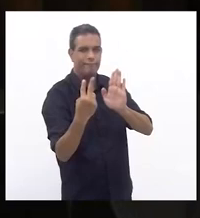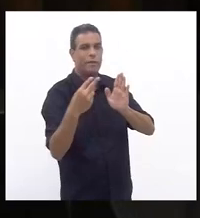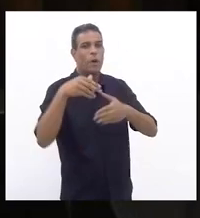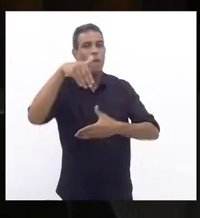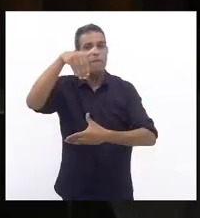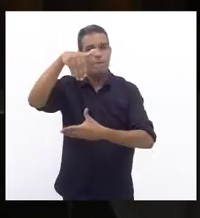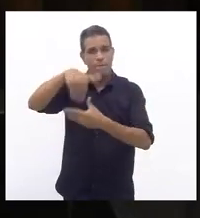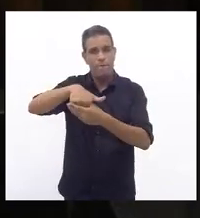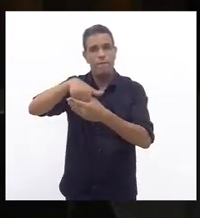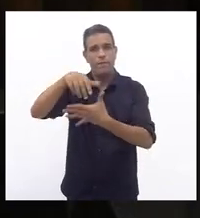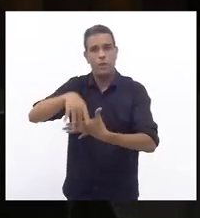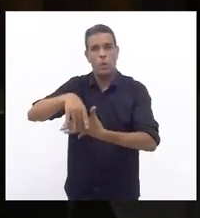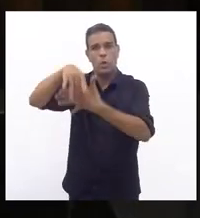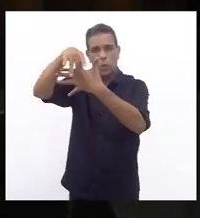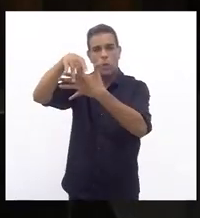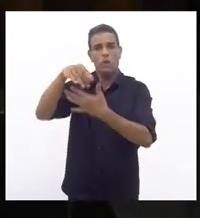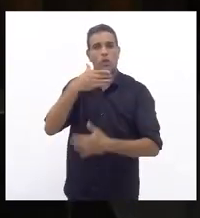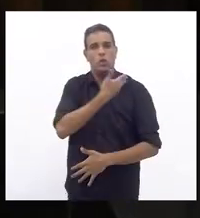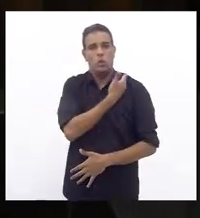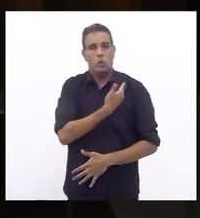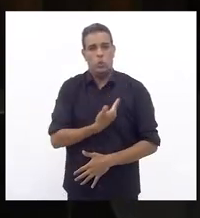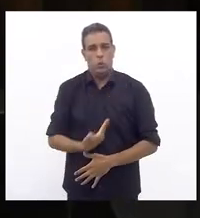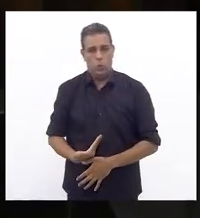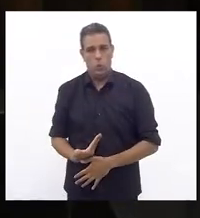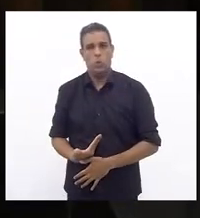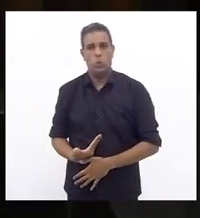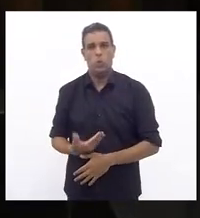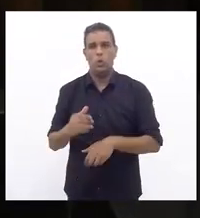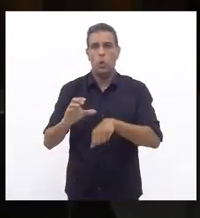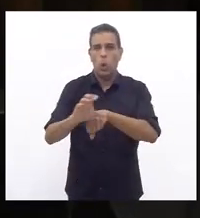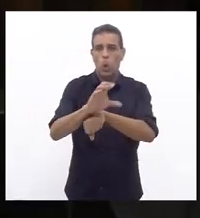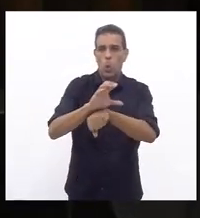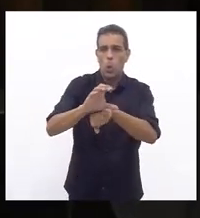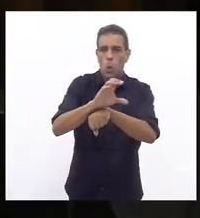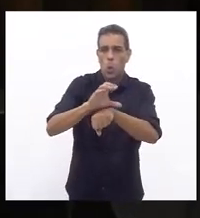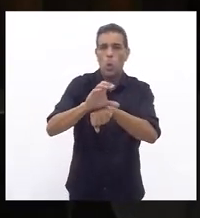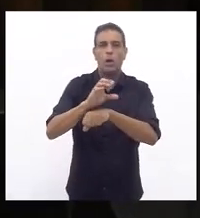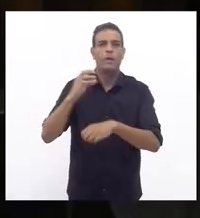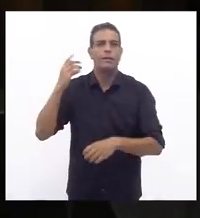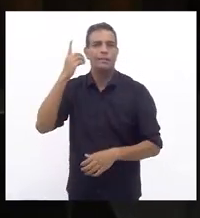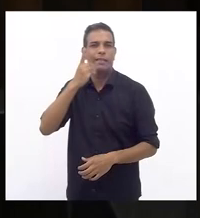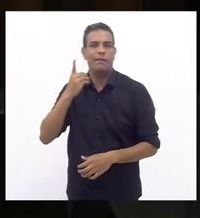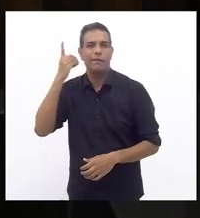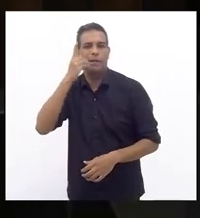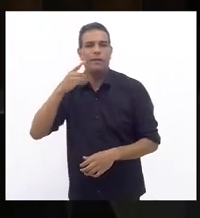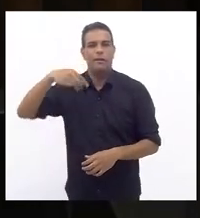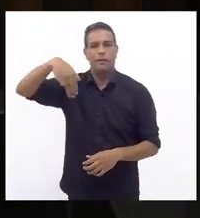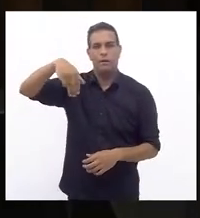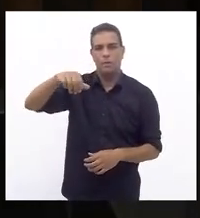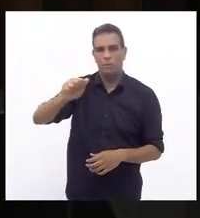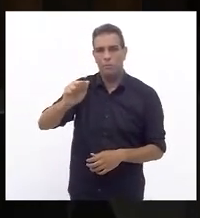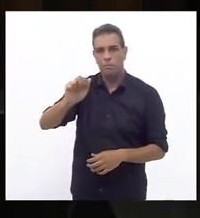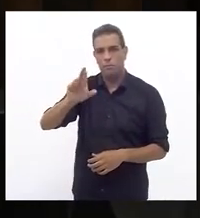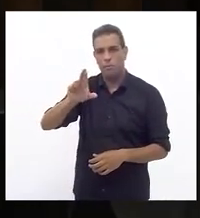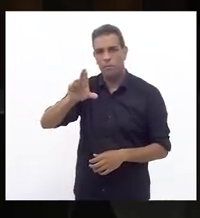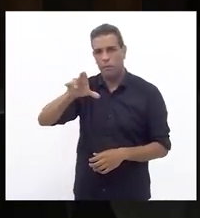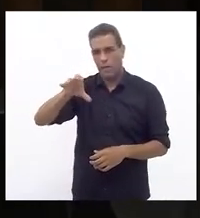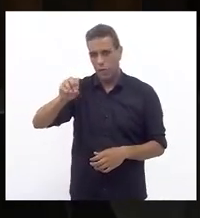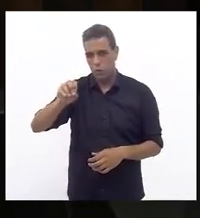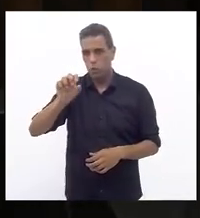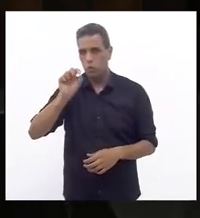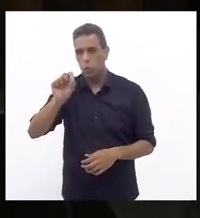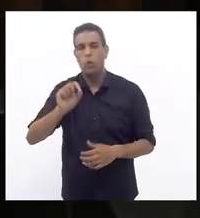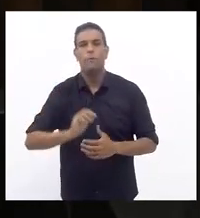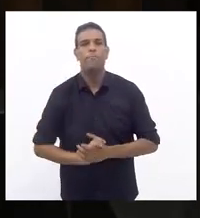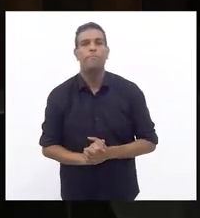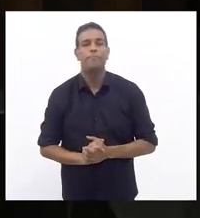dado pelo líder do governo e presidente da Comissão de Constituição, deputado Márcio Pacheco, quando